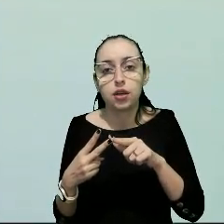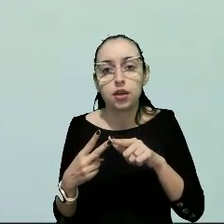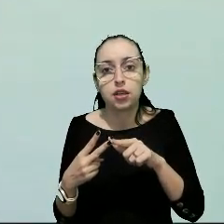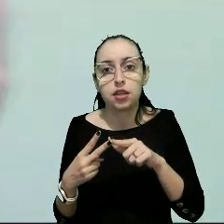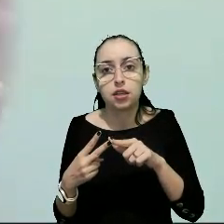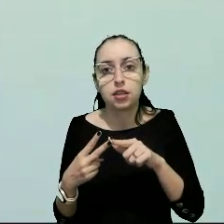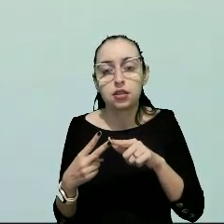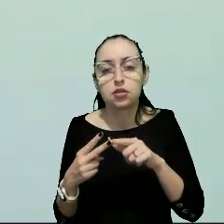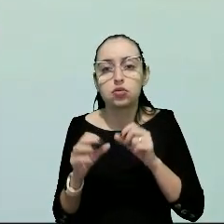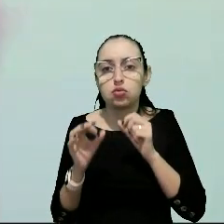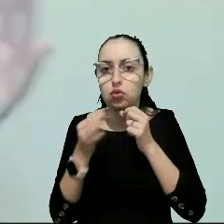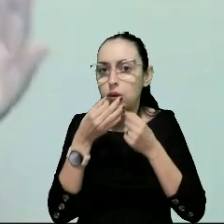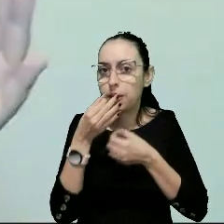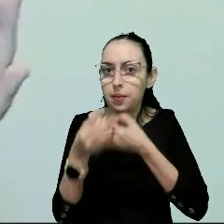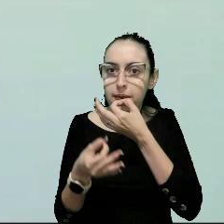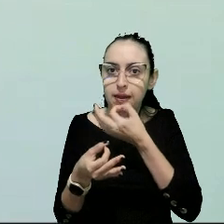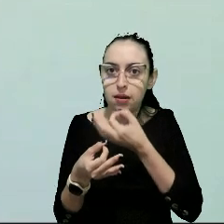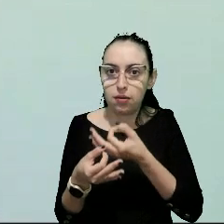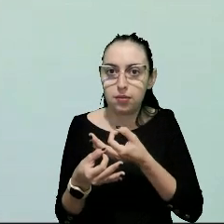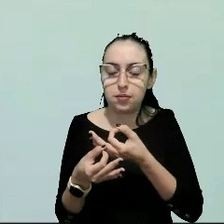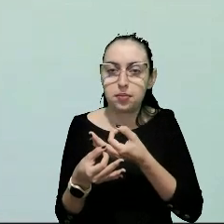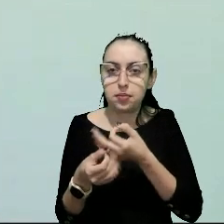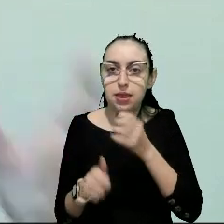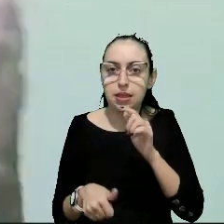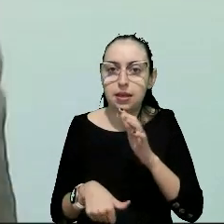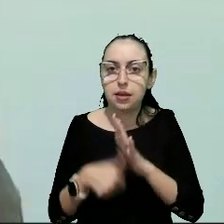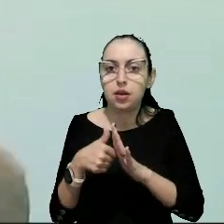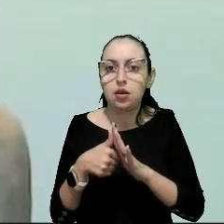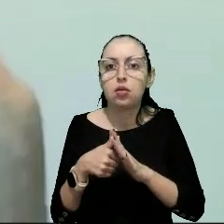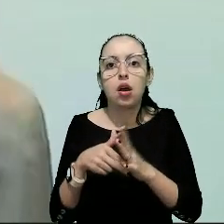2 conselhos. Primeiro,